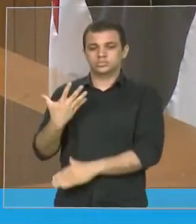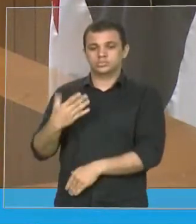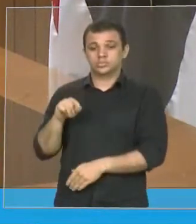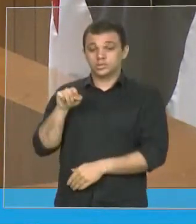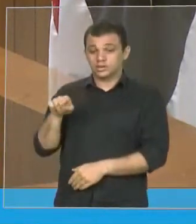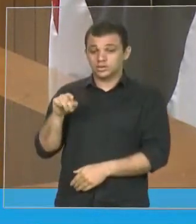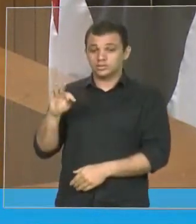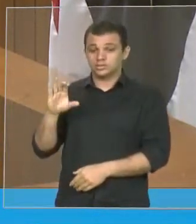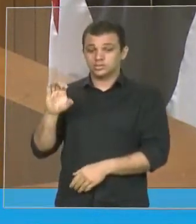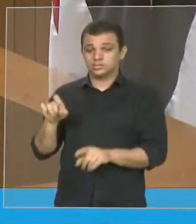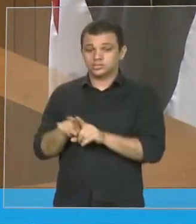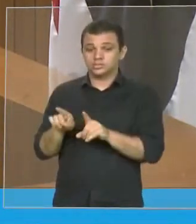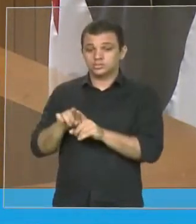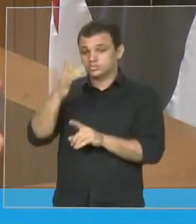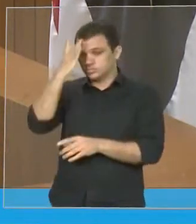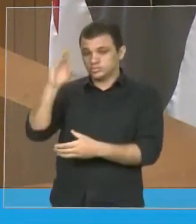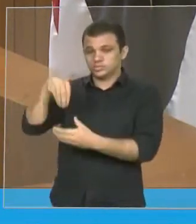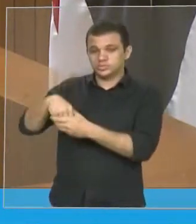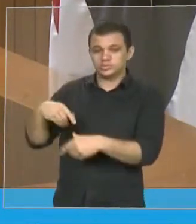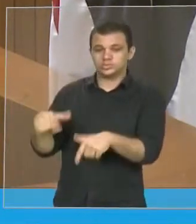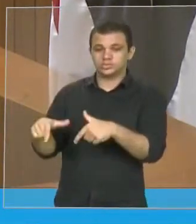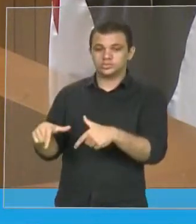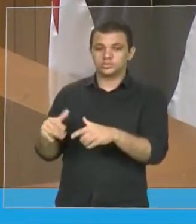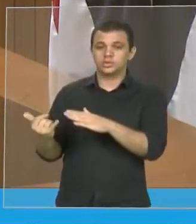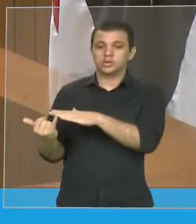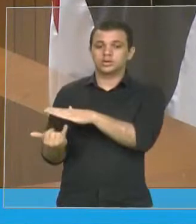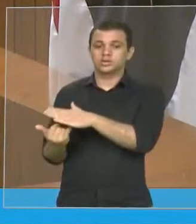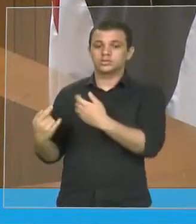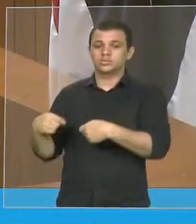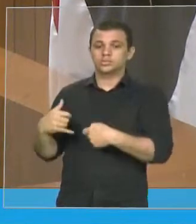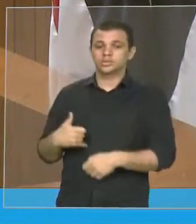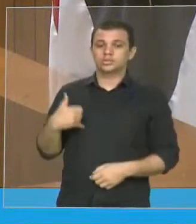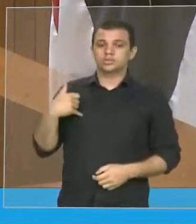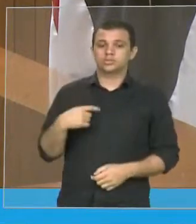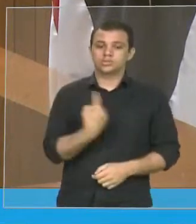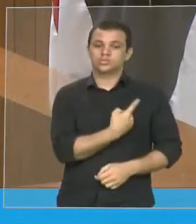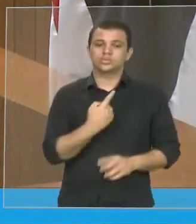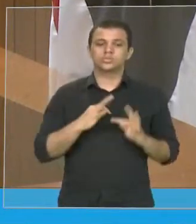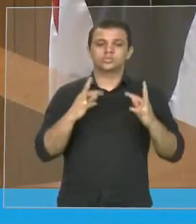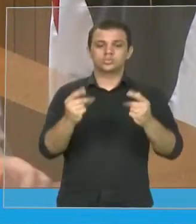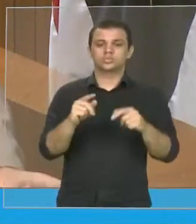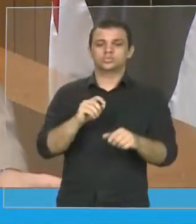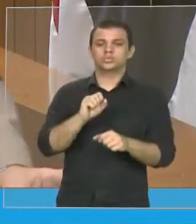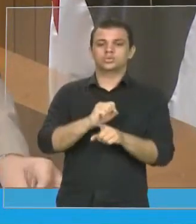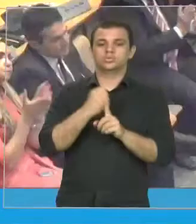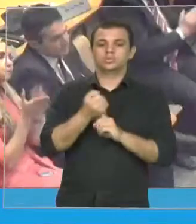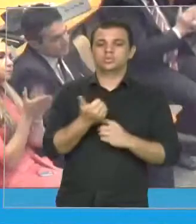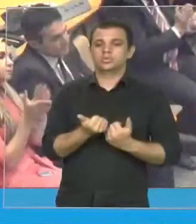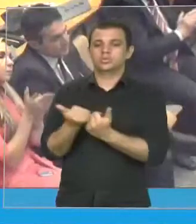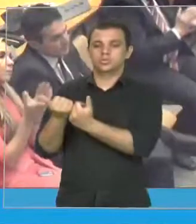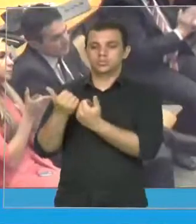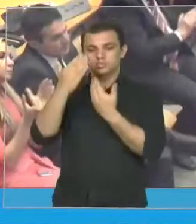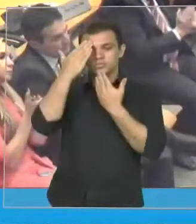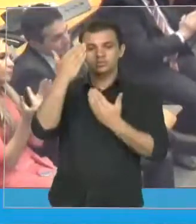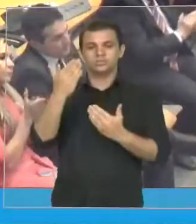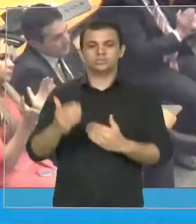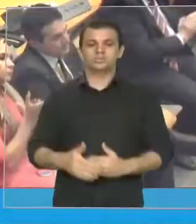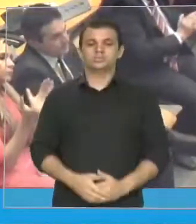seus membros e servidores. A instituição merece o orgulho de todos nós e de toda a sociedade. Muito obrigado.